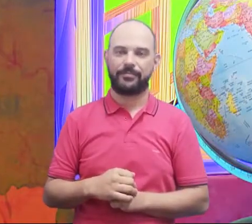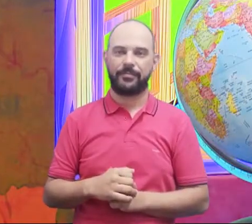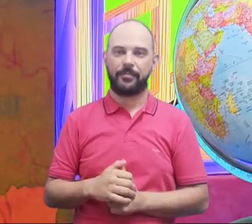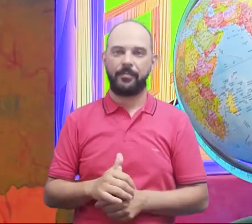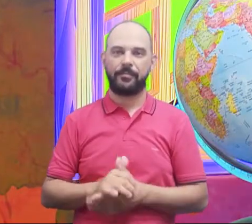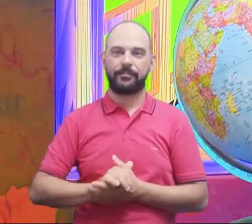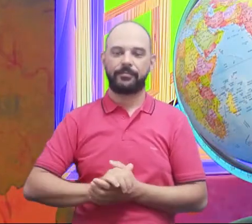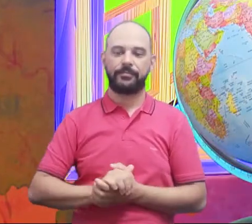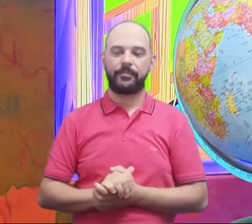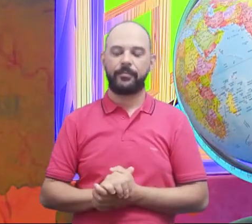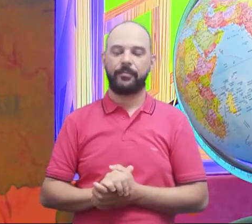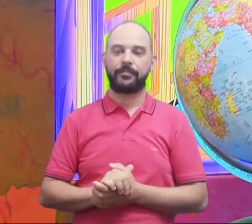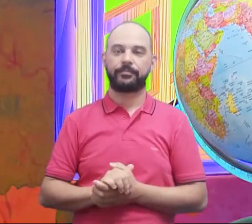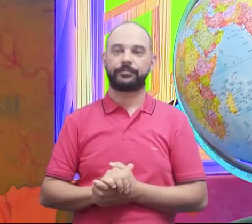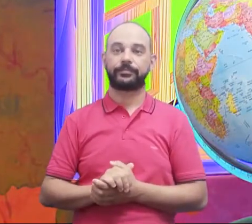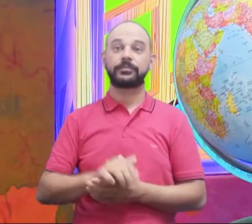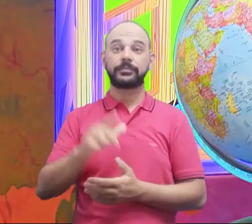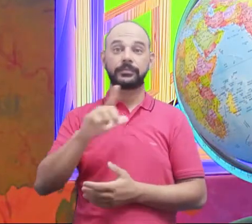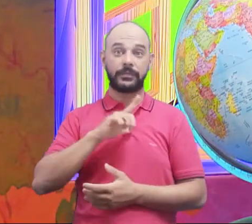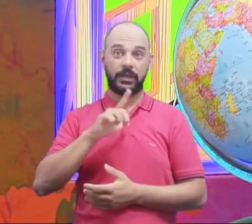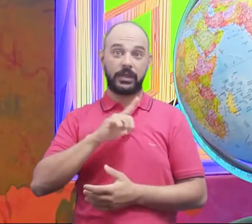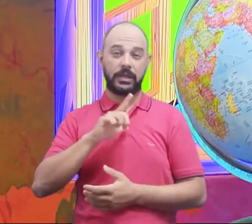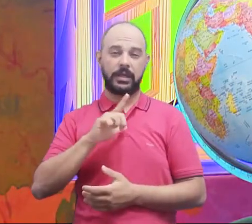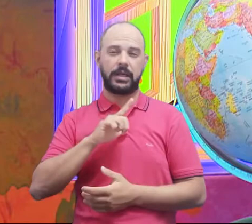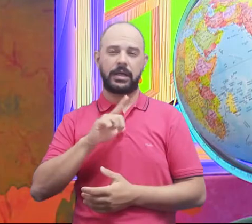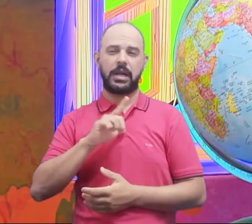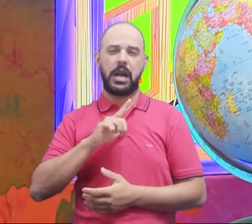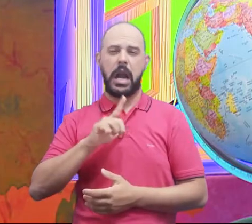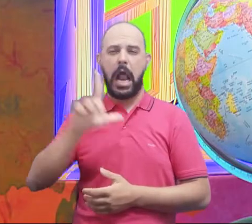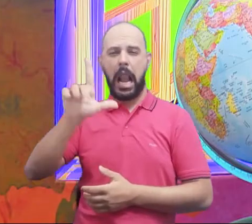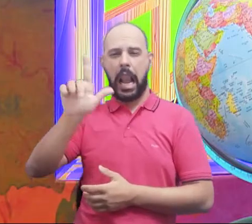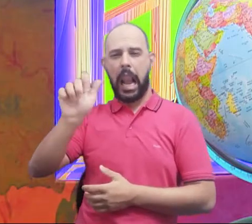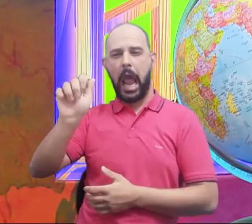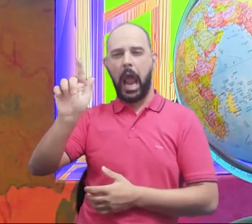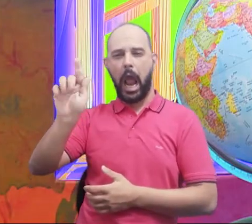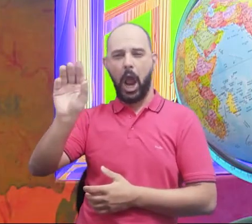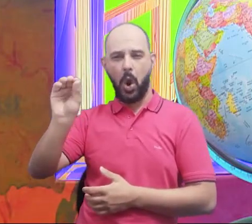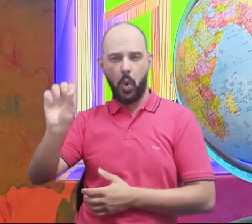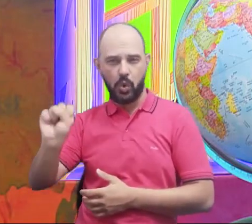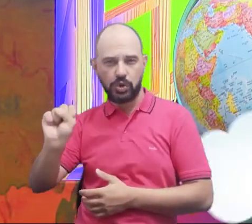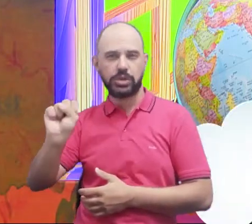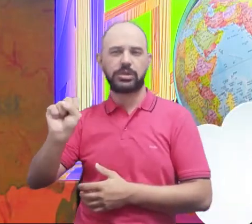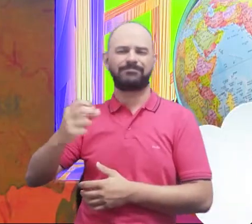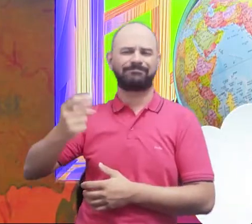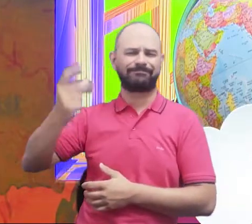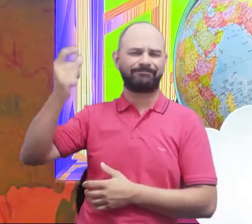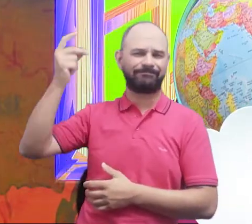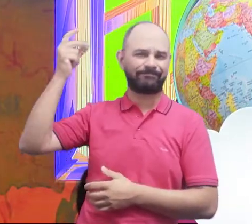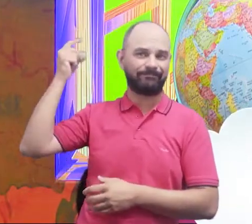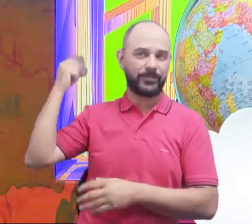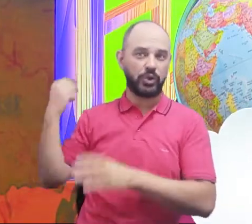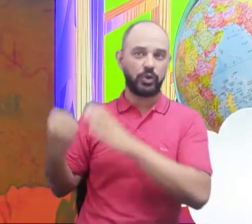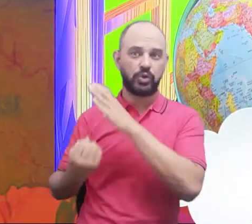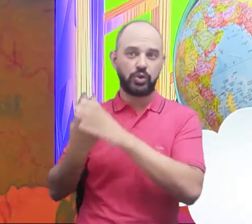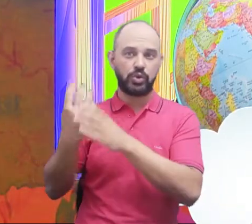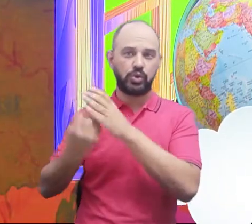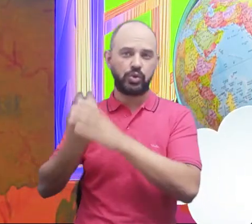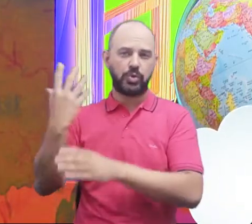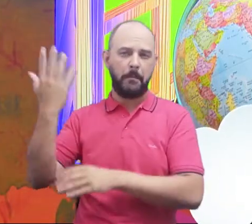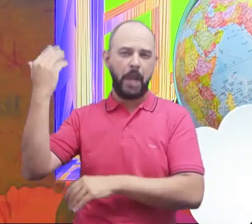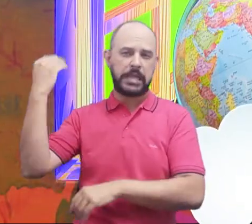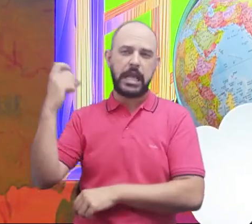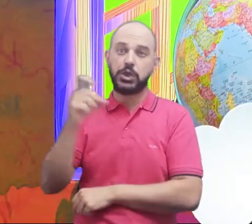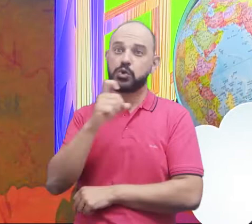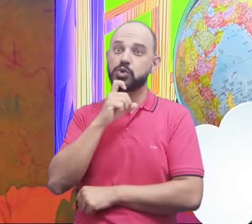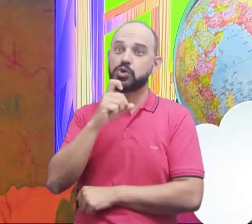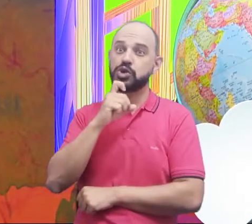também é muito antiga e, segundo estudiosos no assunto, nasceu durante a era glacial, mais ou menos entre 1